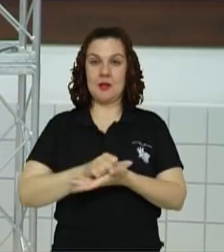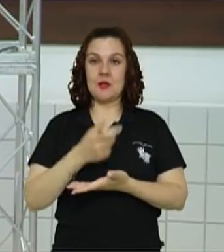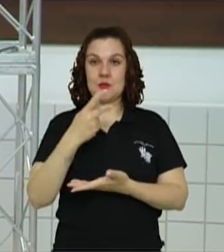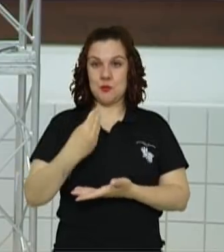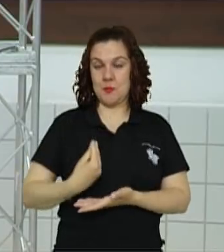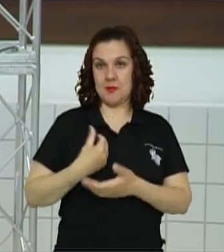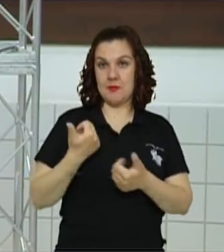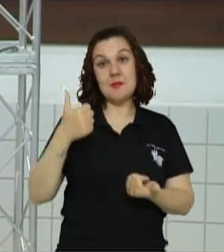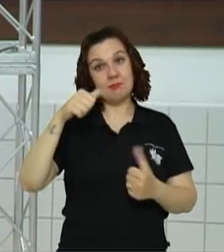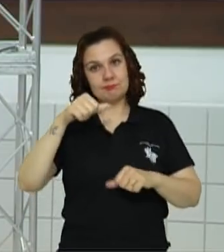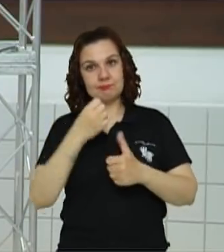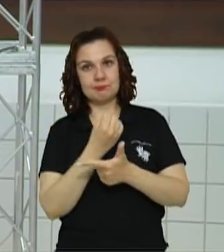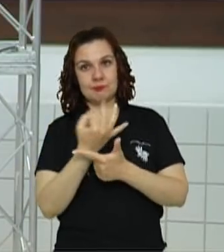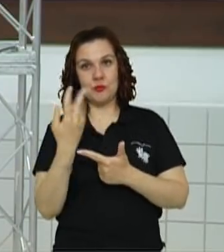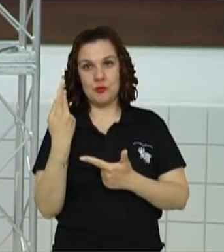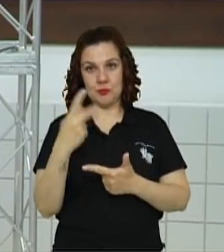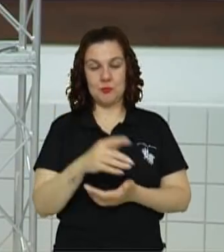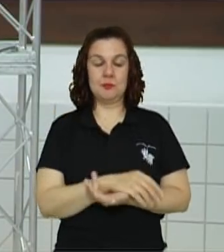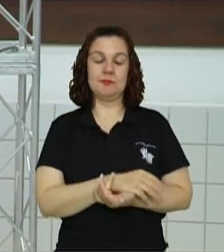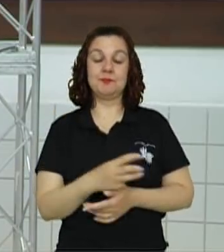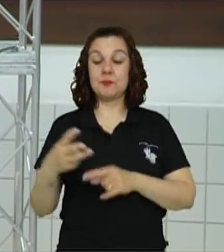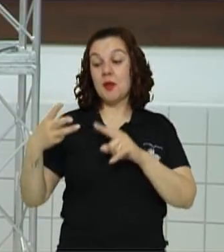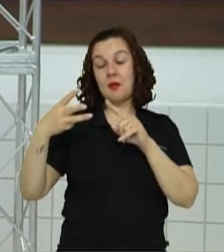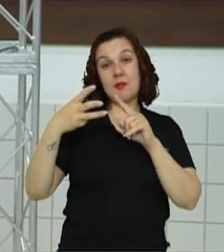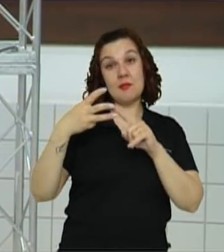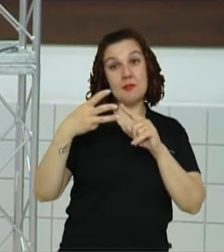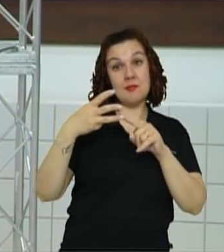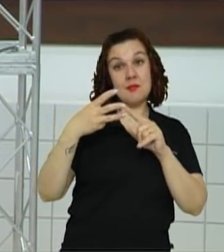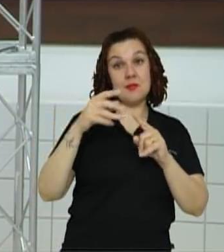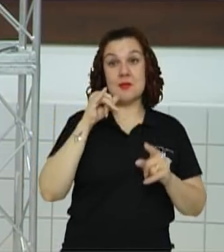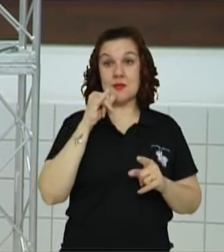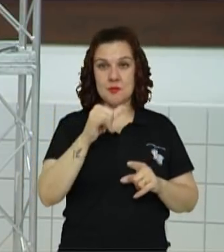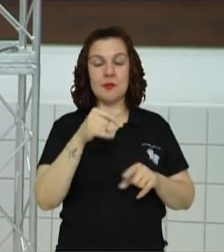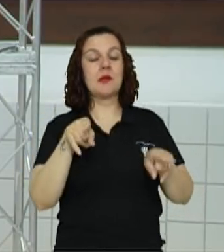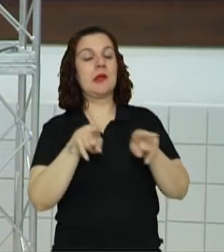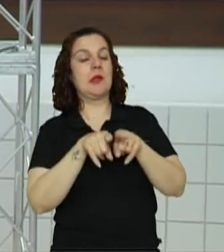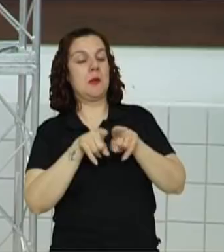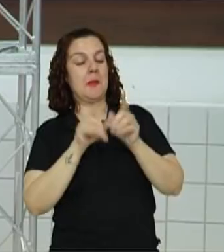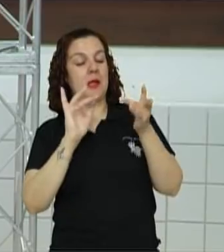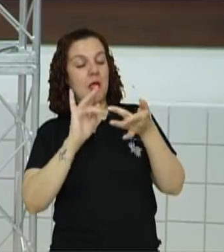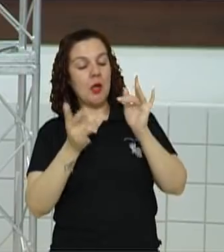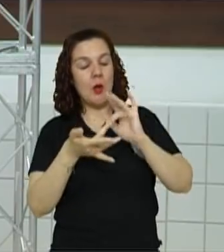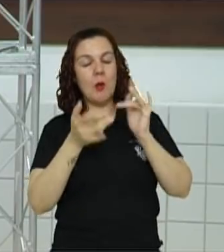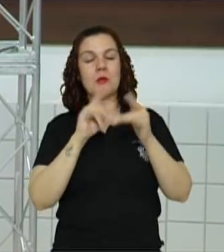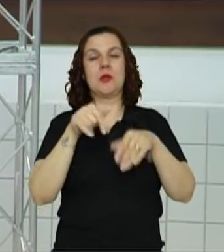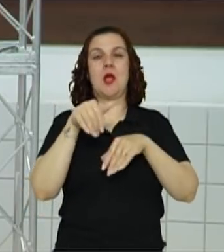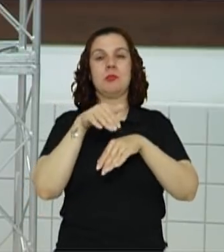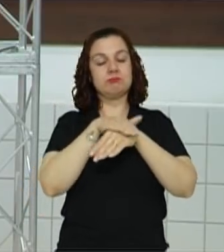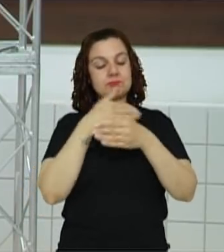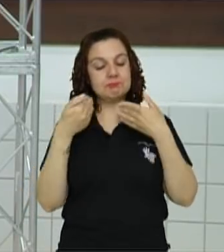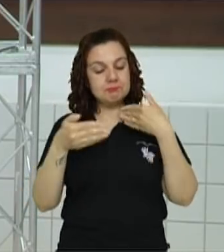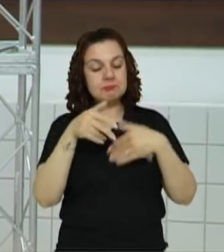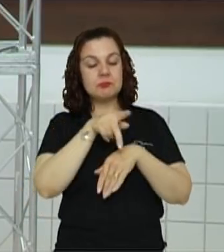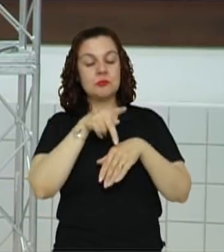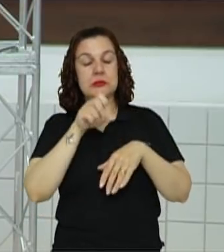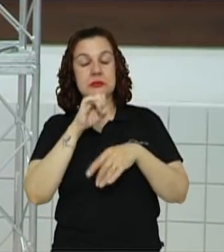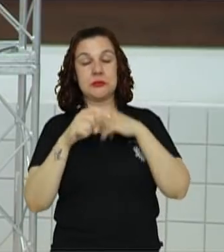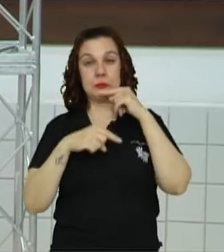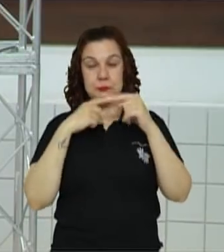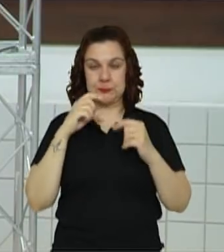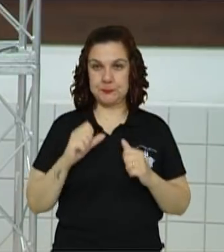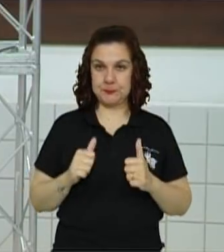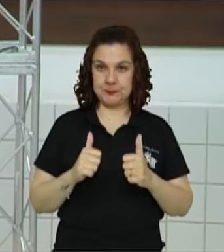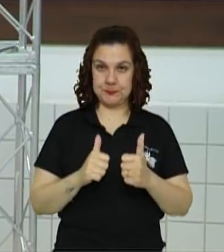ser avaliado. Terceiro recado, entre em contato com o seu professor sempre que você tiver dúvidas,